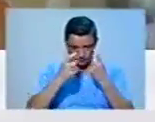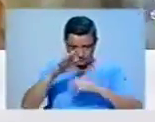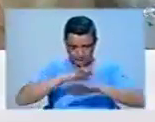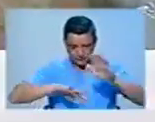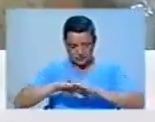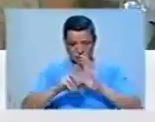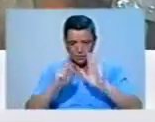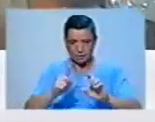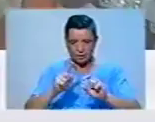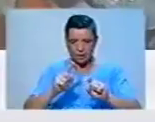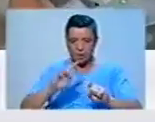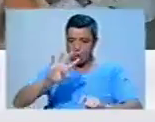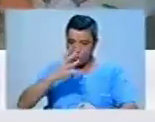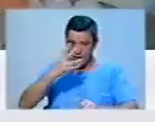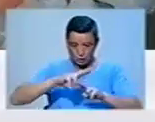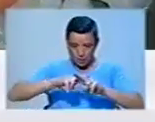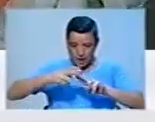receita com 4 latas de atum.